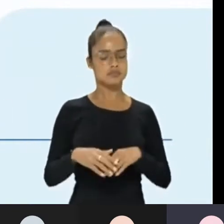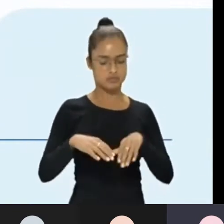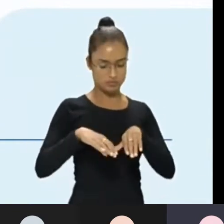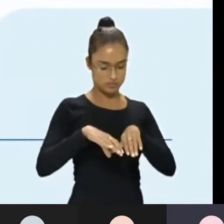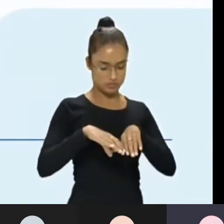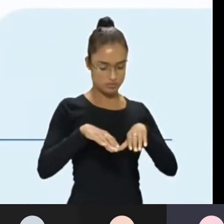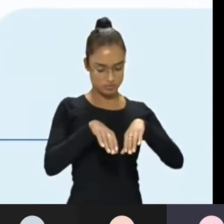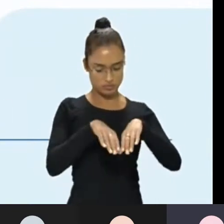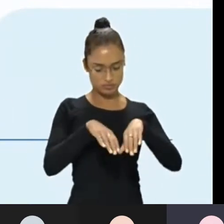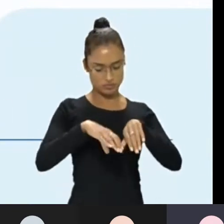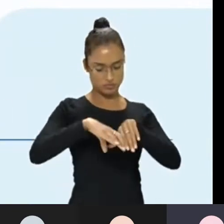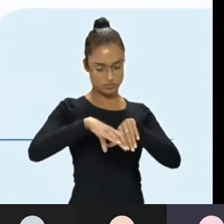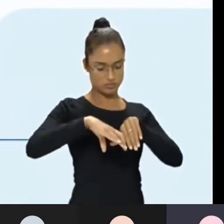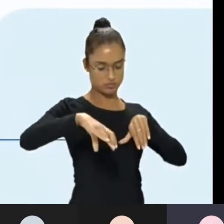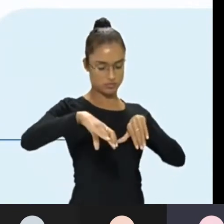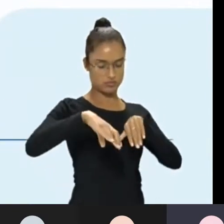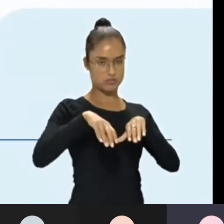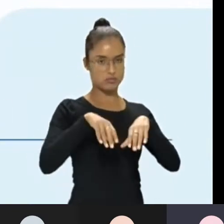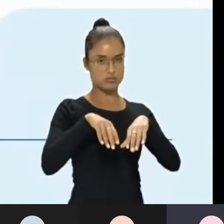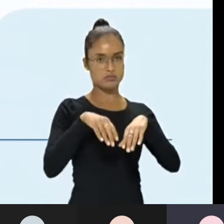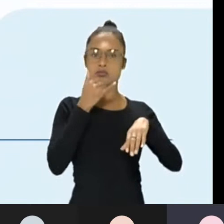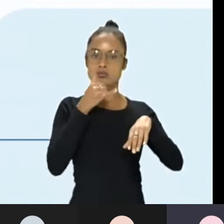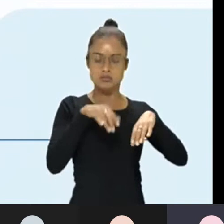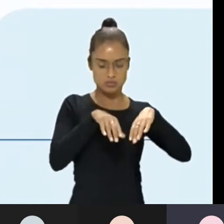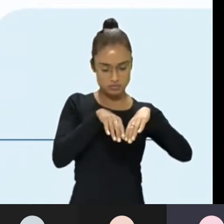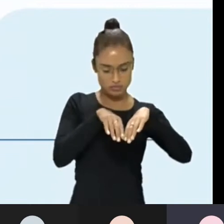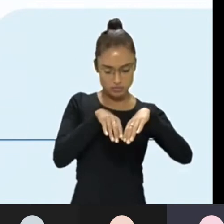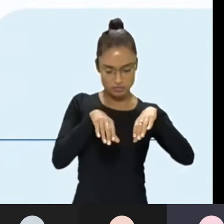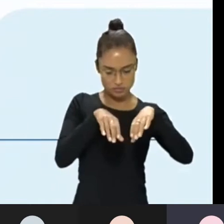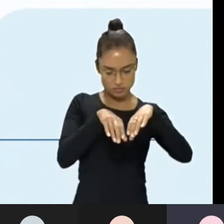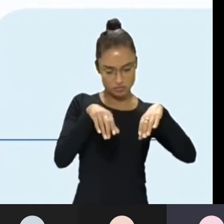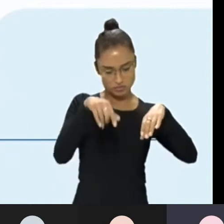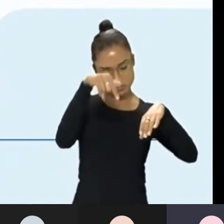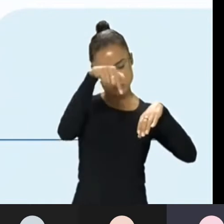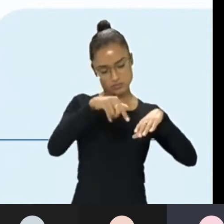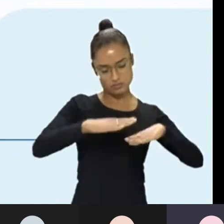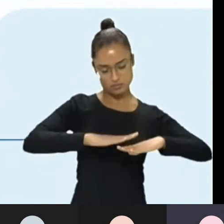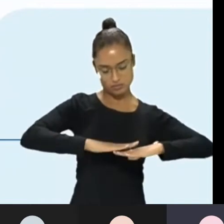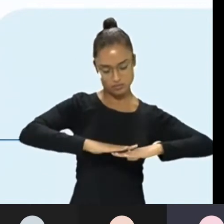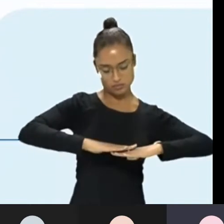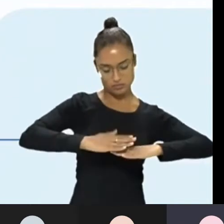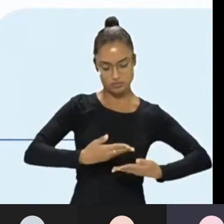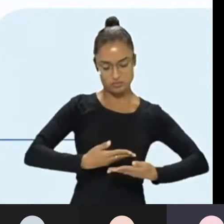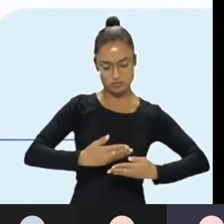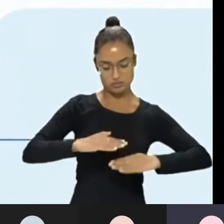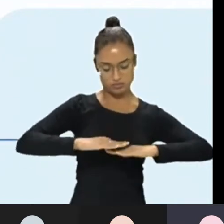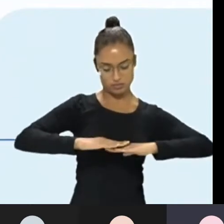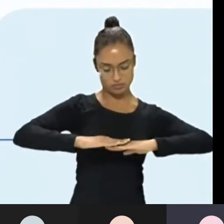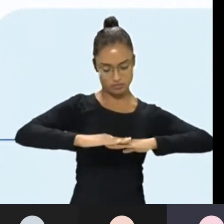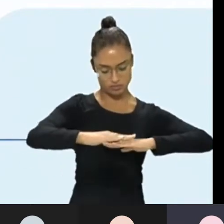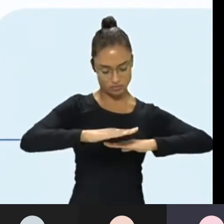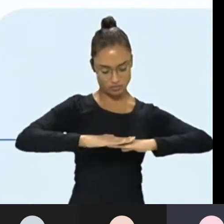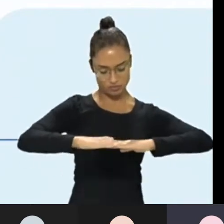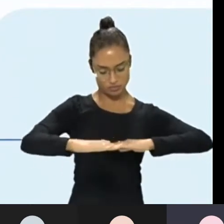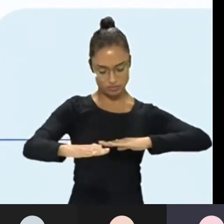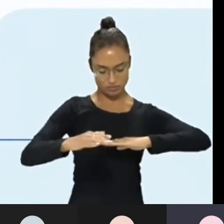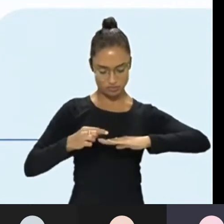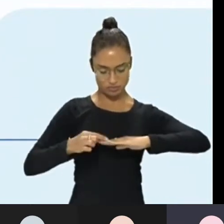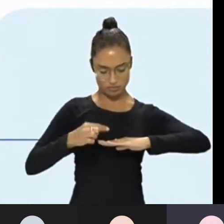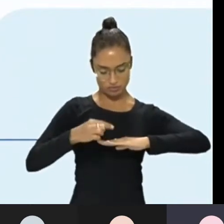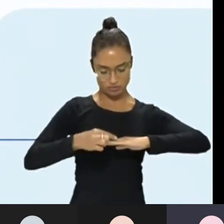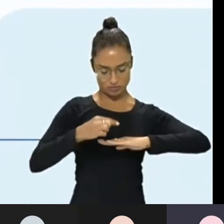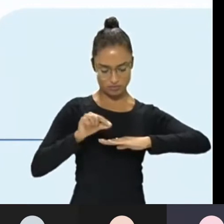Nessa representação isométrica foram construídas algumas linhas auxiliares. Essas linhas auxiliares, ó,